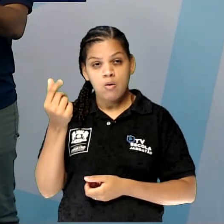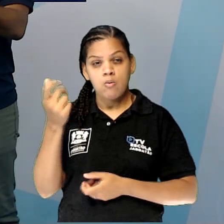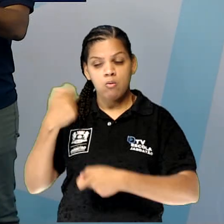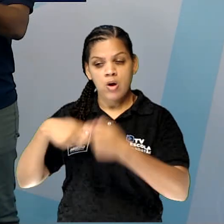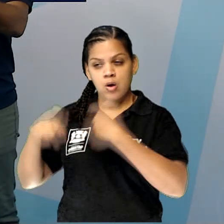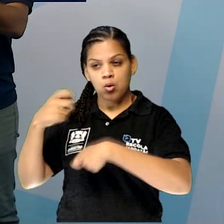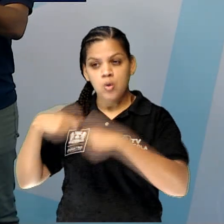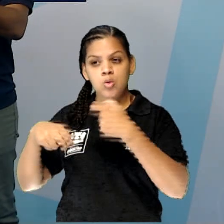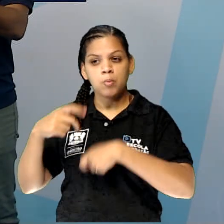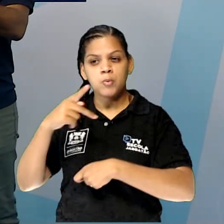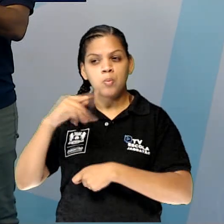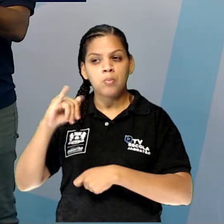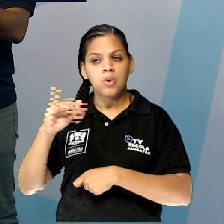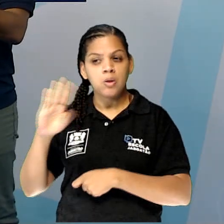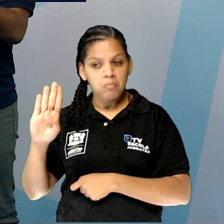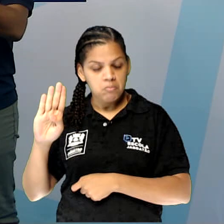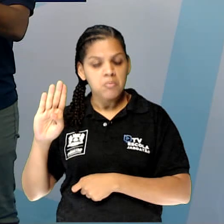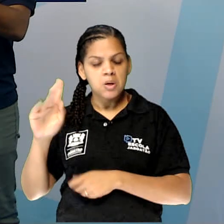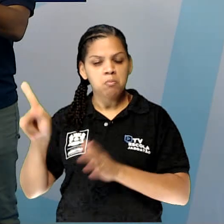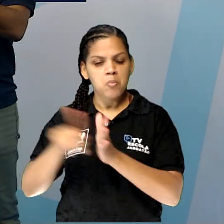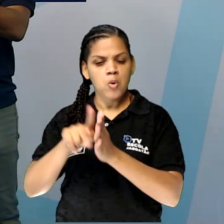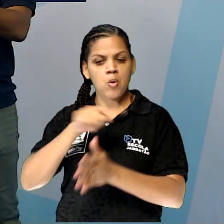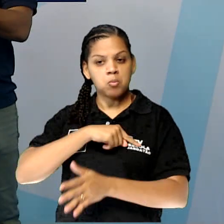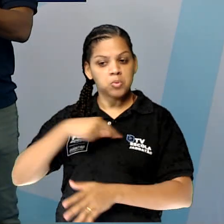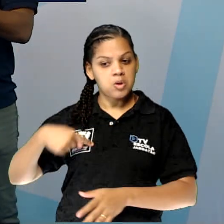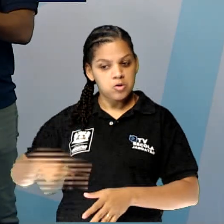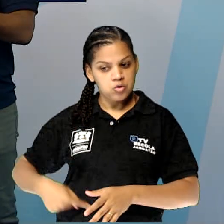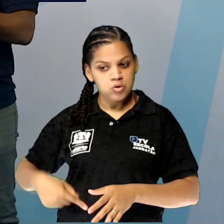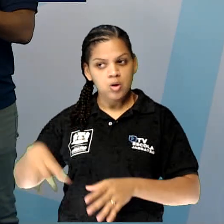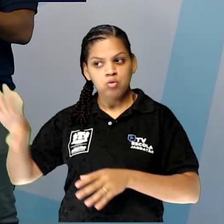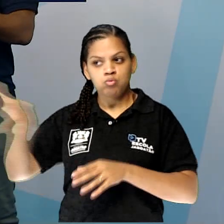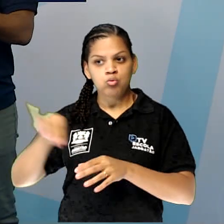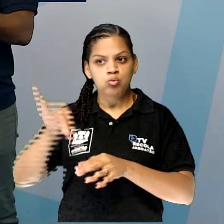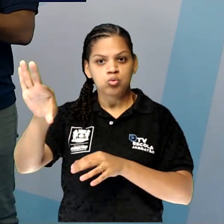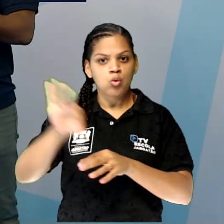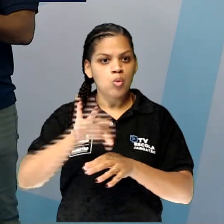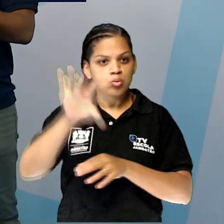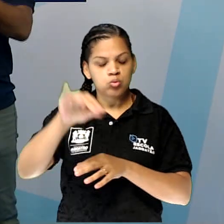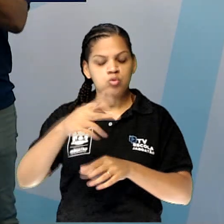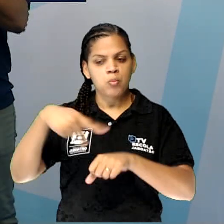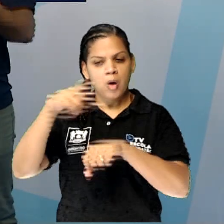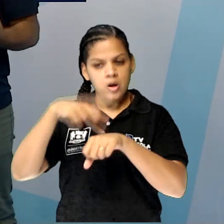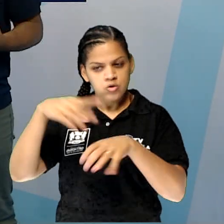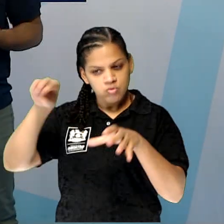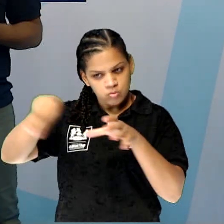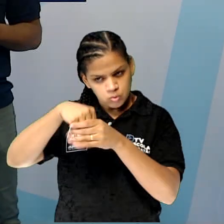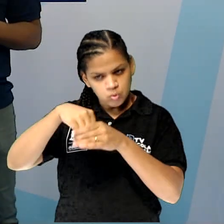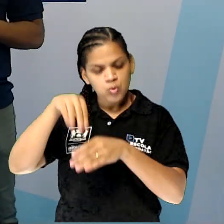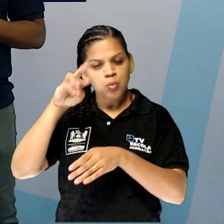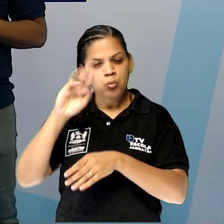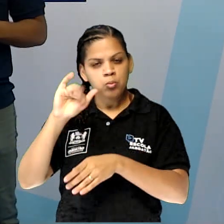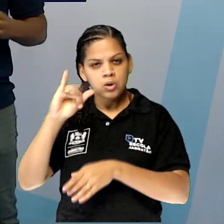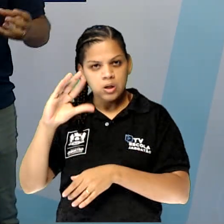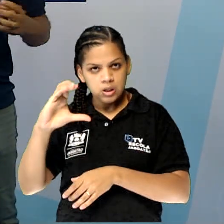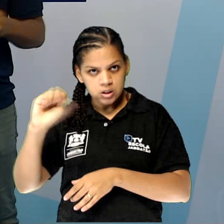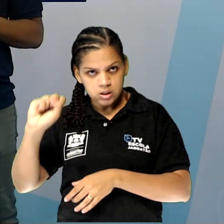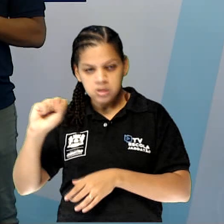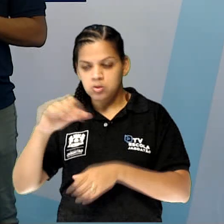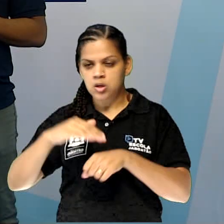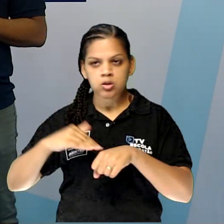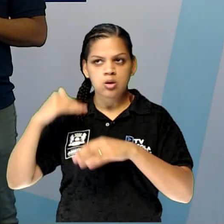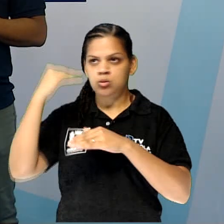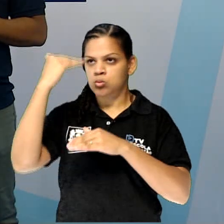China, hoje, junto com os outros países do BRICS, consegue ser superior ao